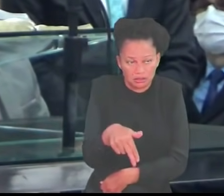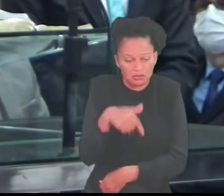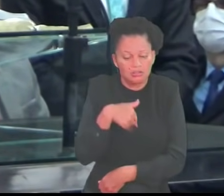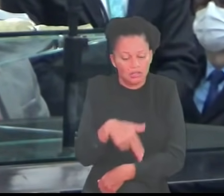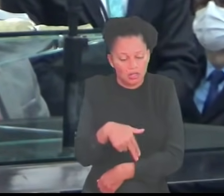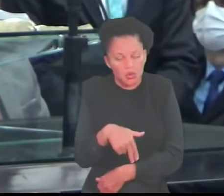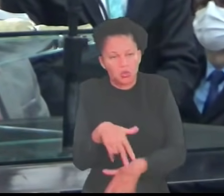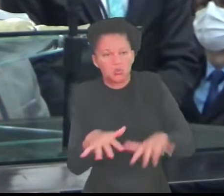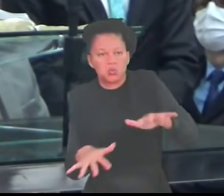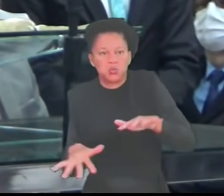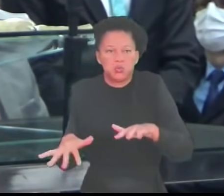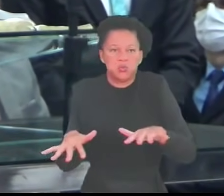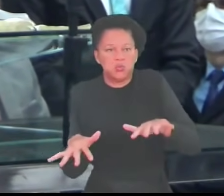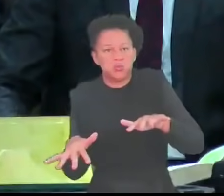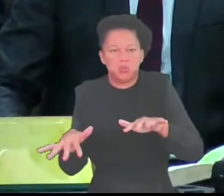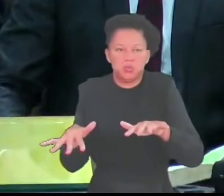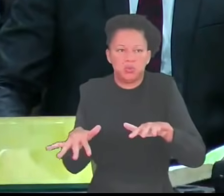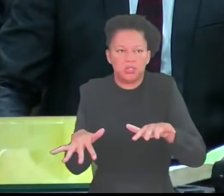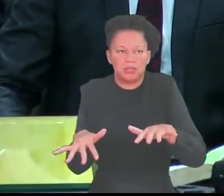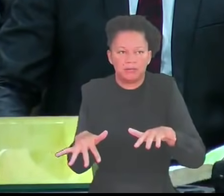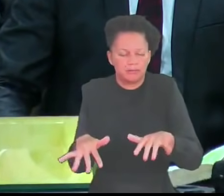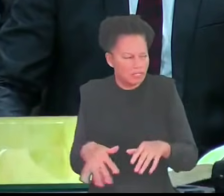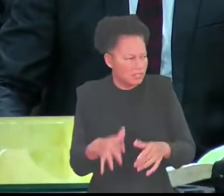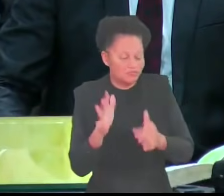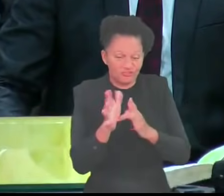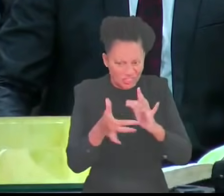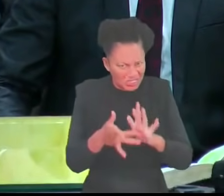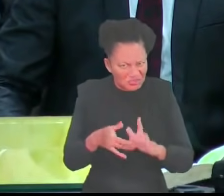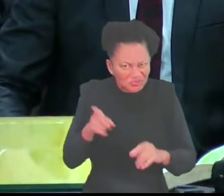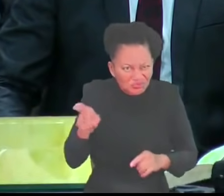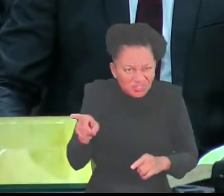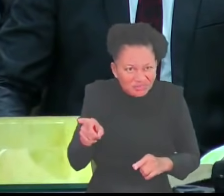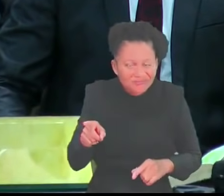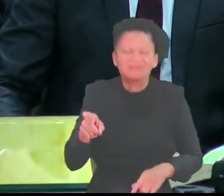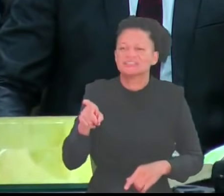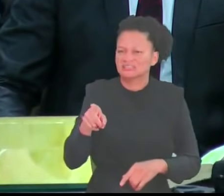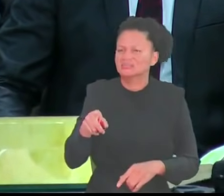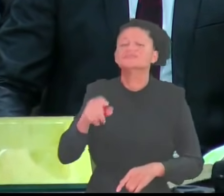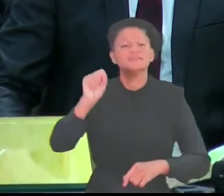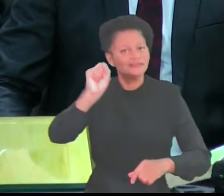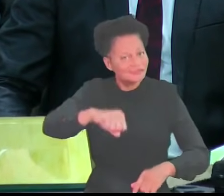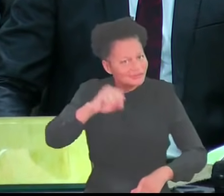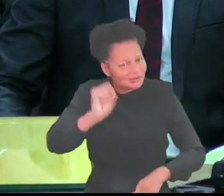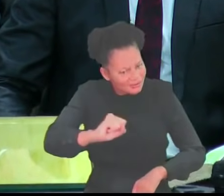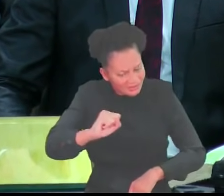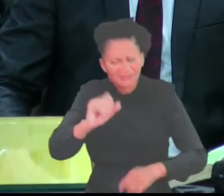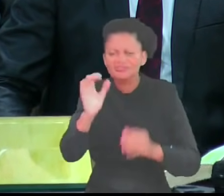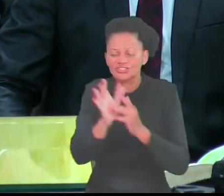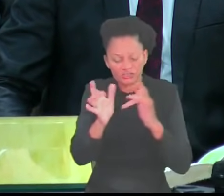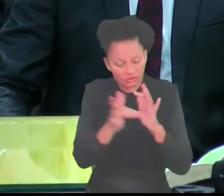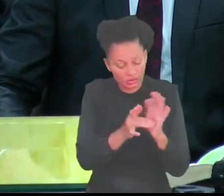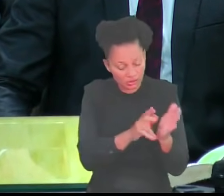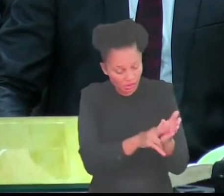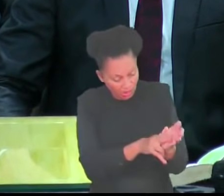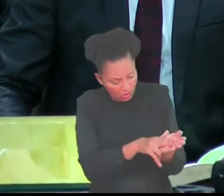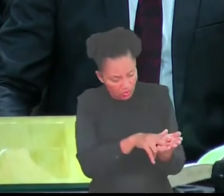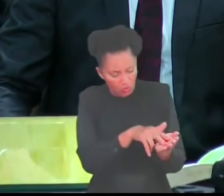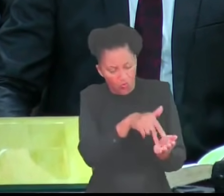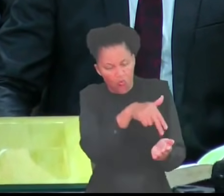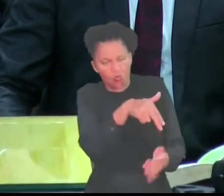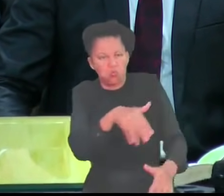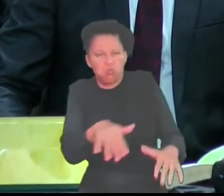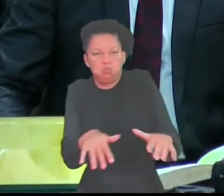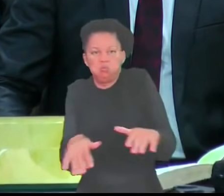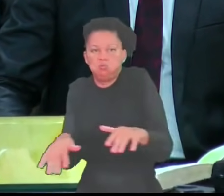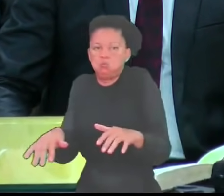flutuando. Pastor, Jesus faz isso? Faz. Faz. Faz.